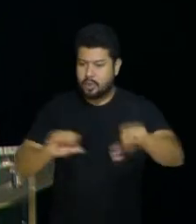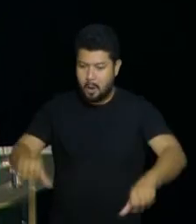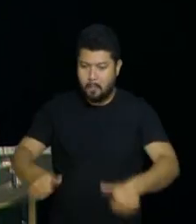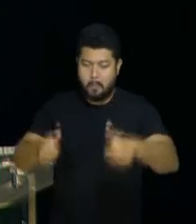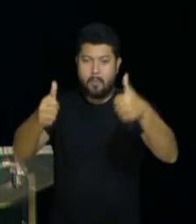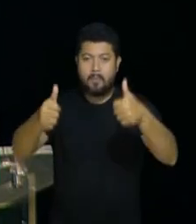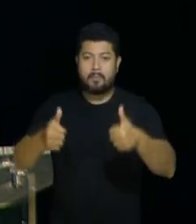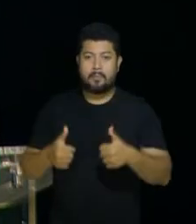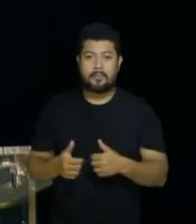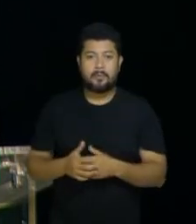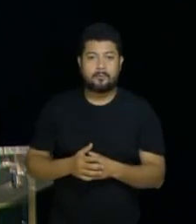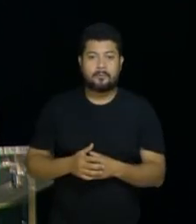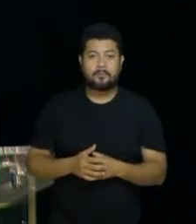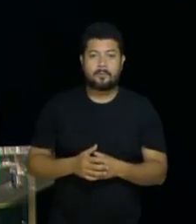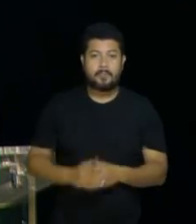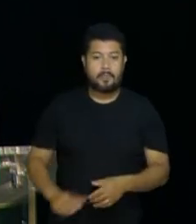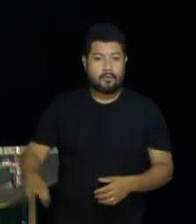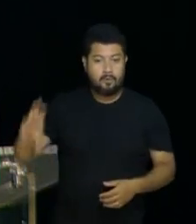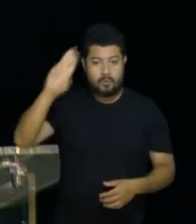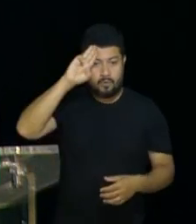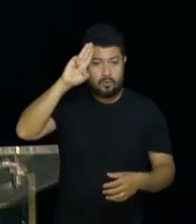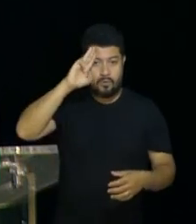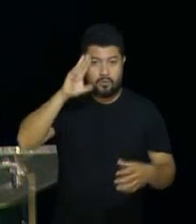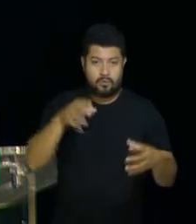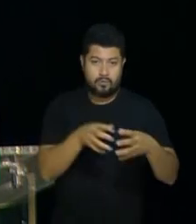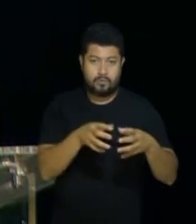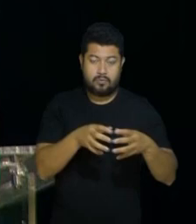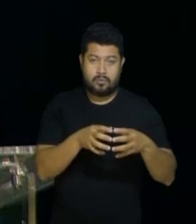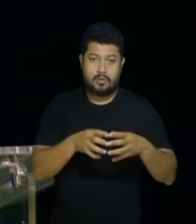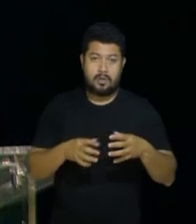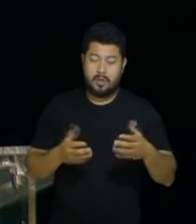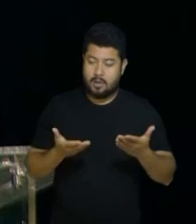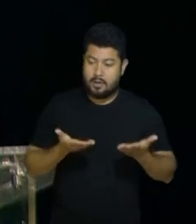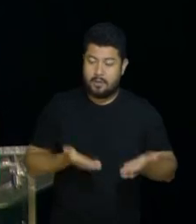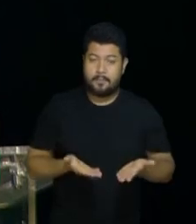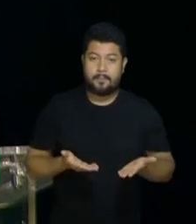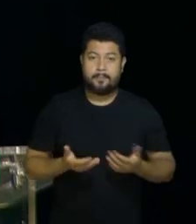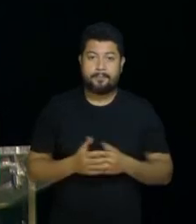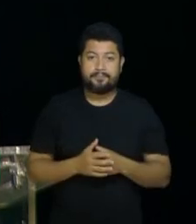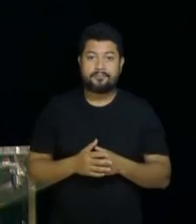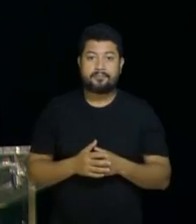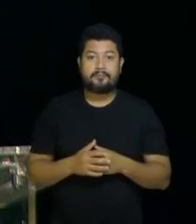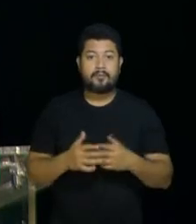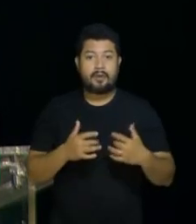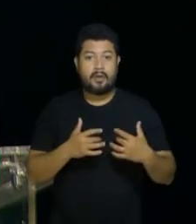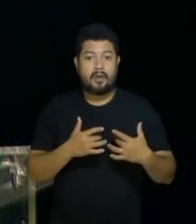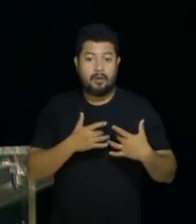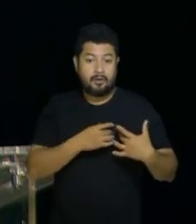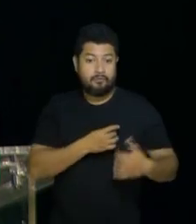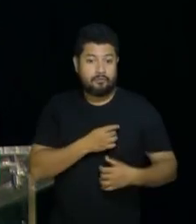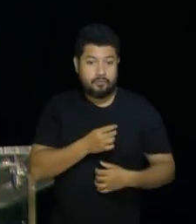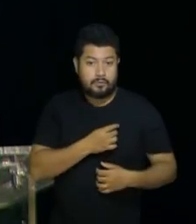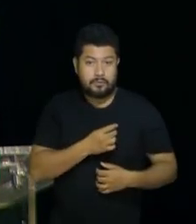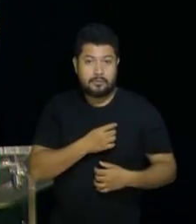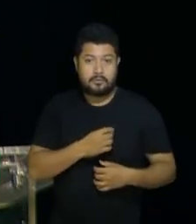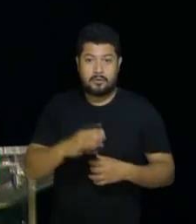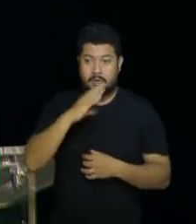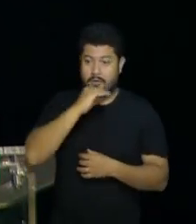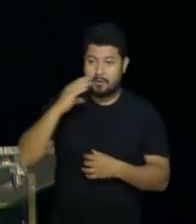não formal de jovens para jovens, com base no voluntariado adulto, sem